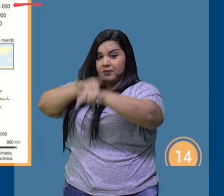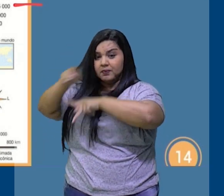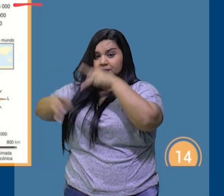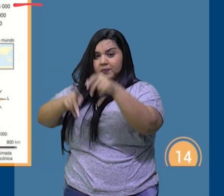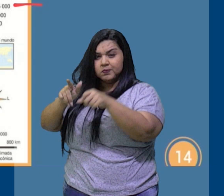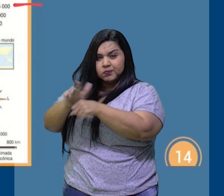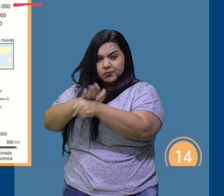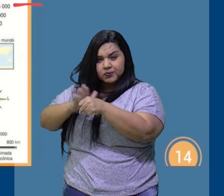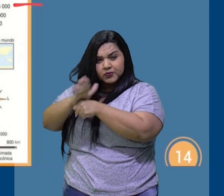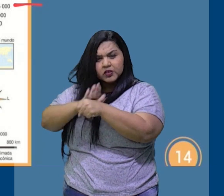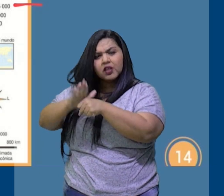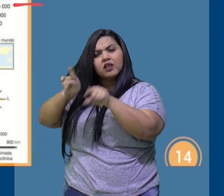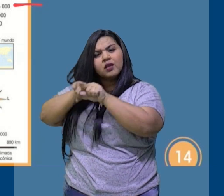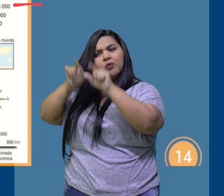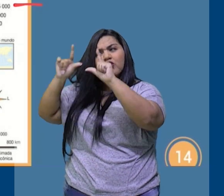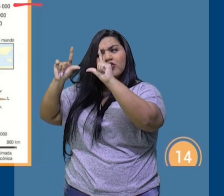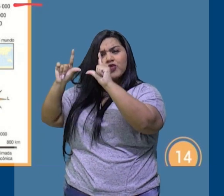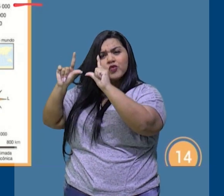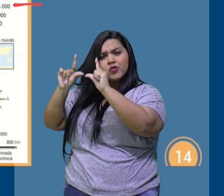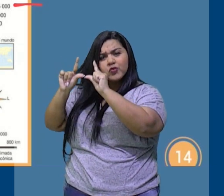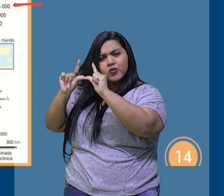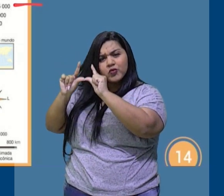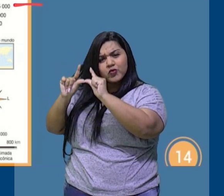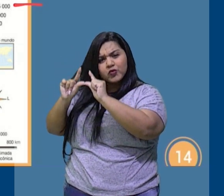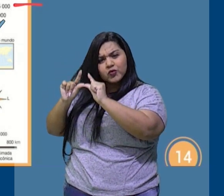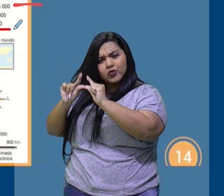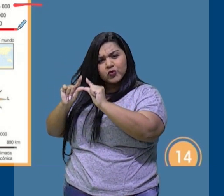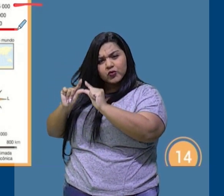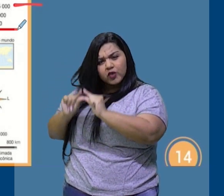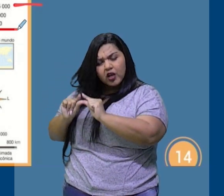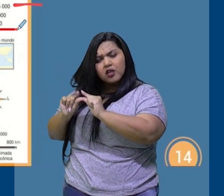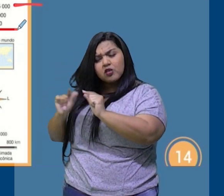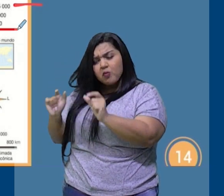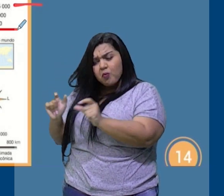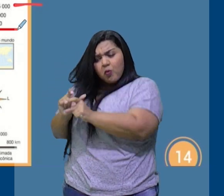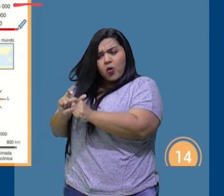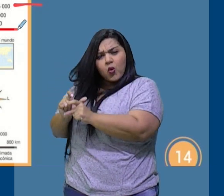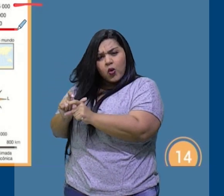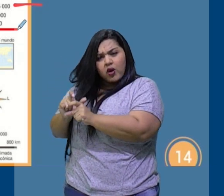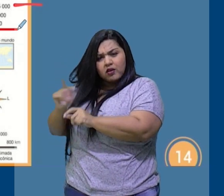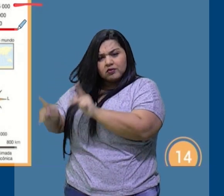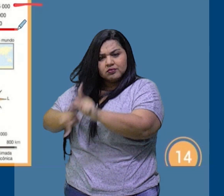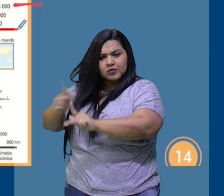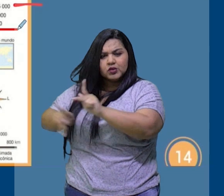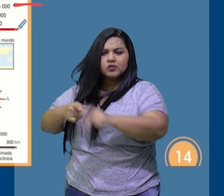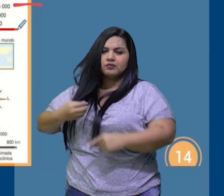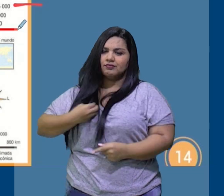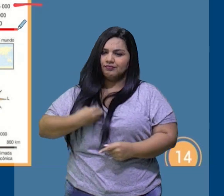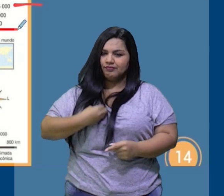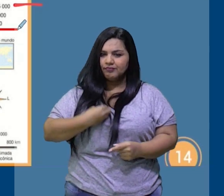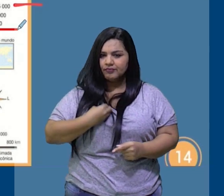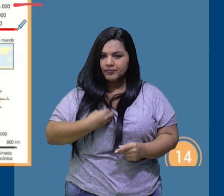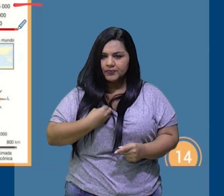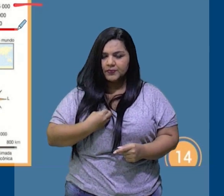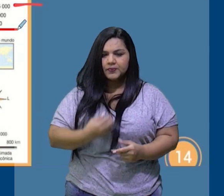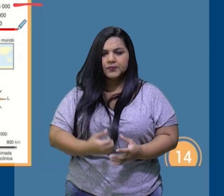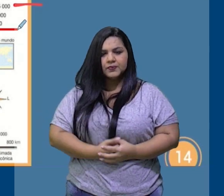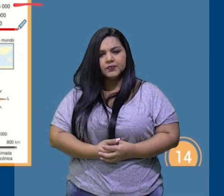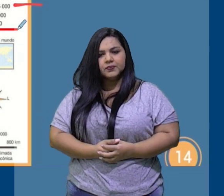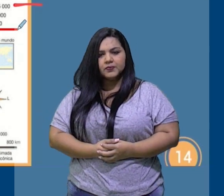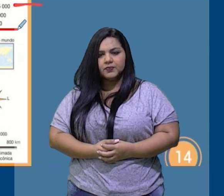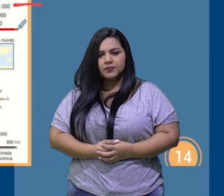vai diminuindo, onde eu tenho a menor população, né? Que é aqui de 251 mil habitantes a 500